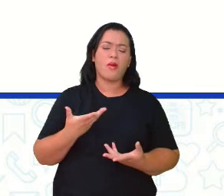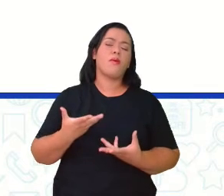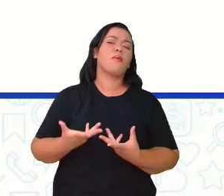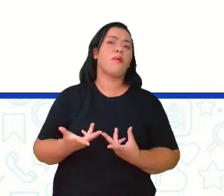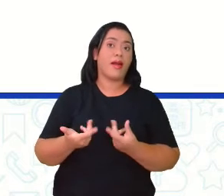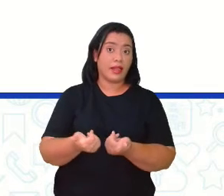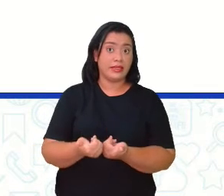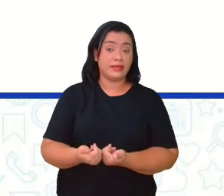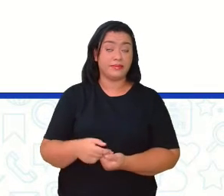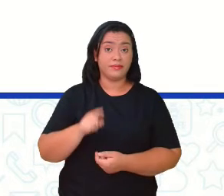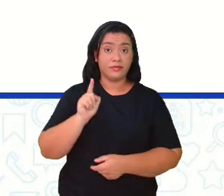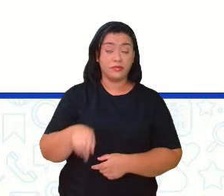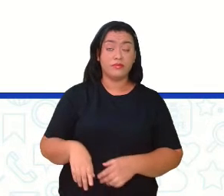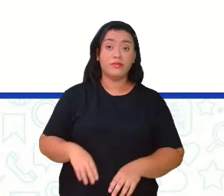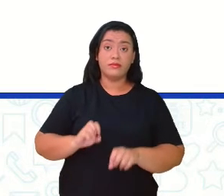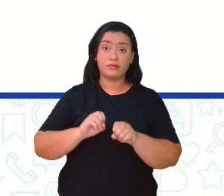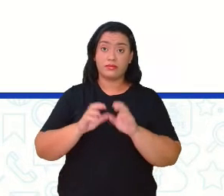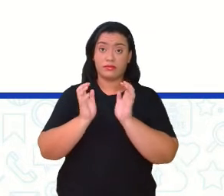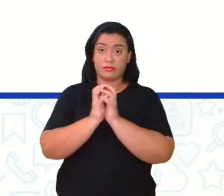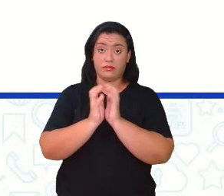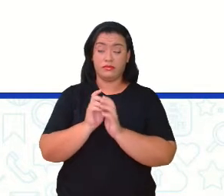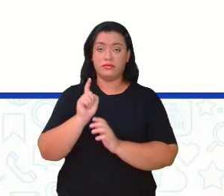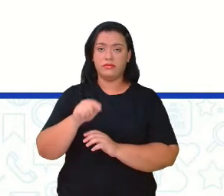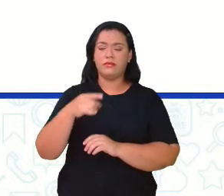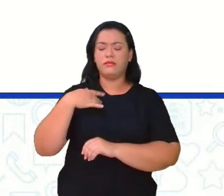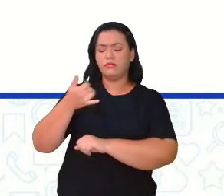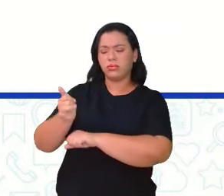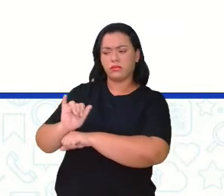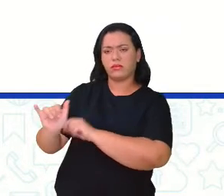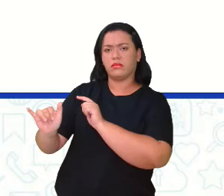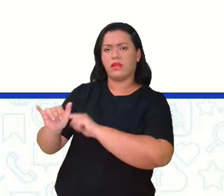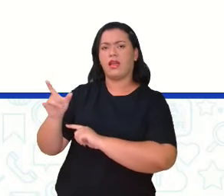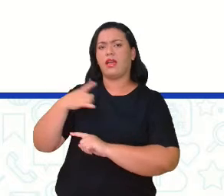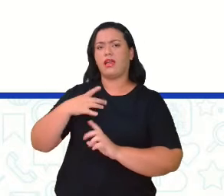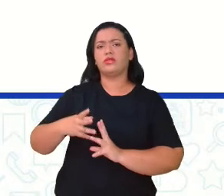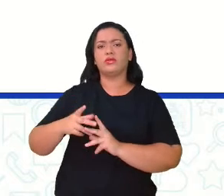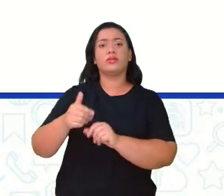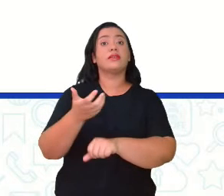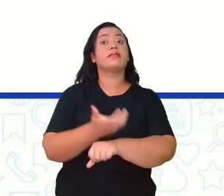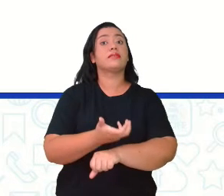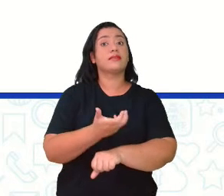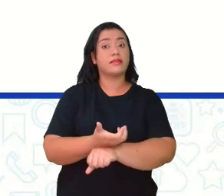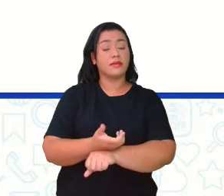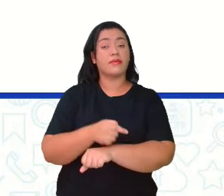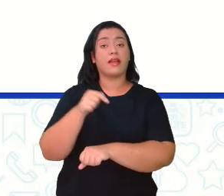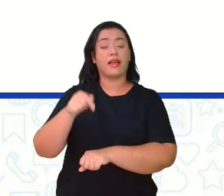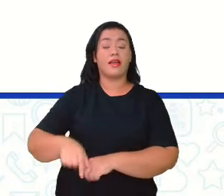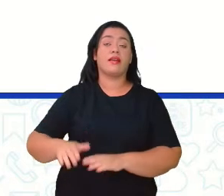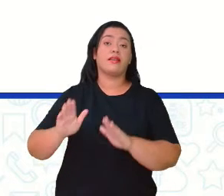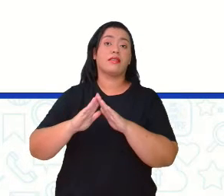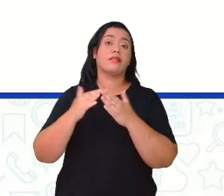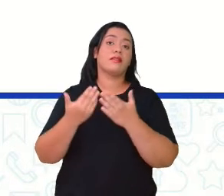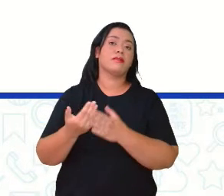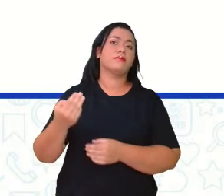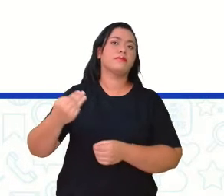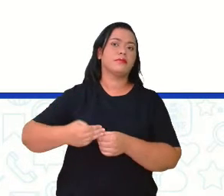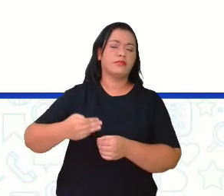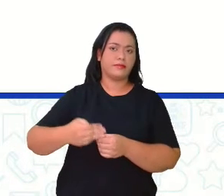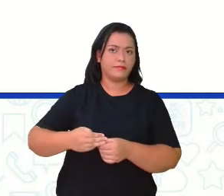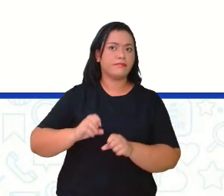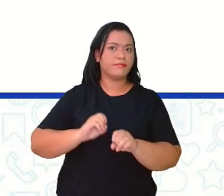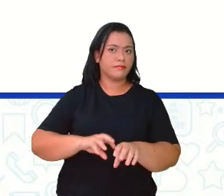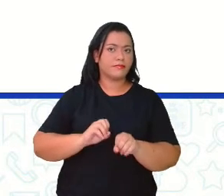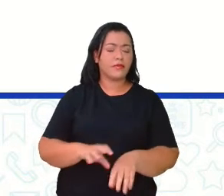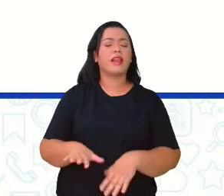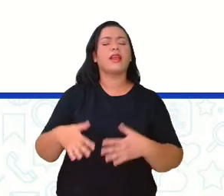O Educa Recife, lá no canal do YouTube, tem todos os componentes curriculares da nossa rede municipal de ensino. E aí vocês